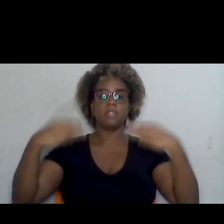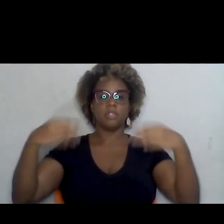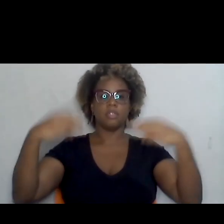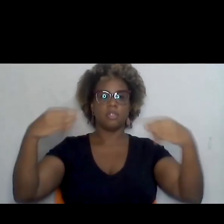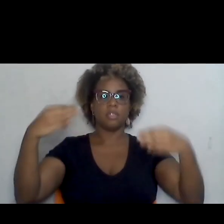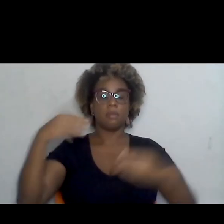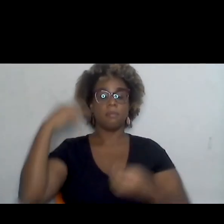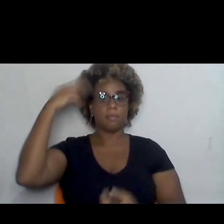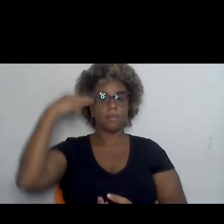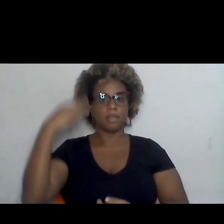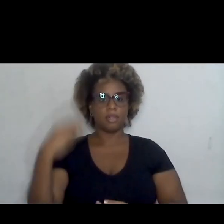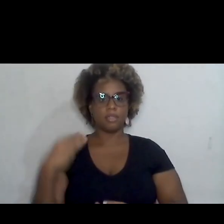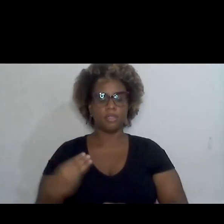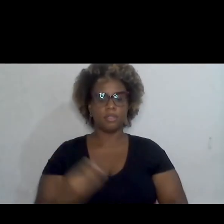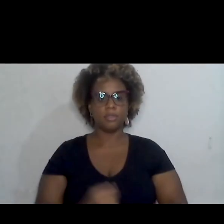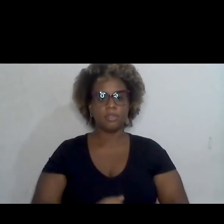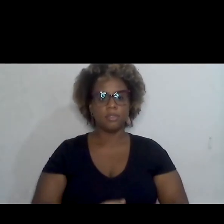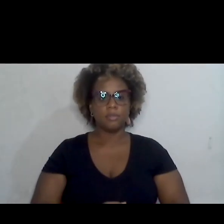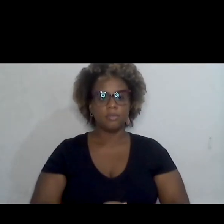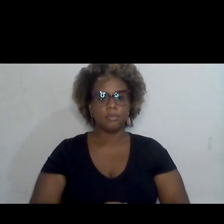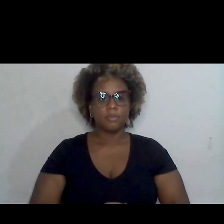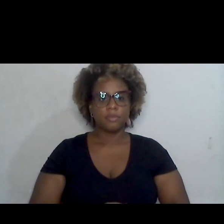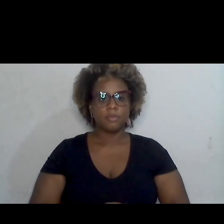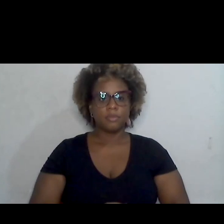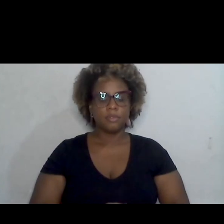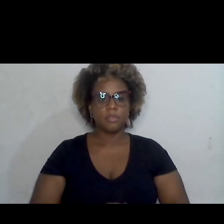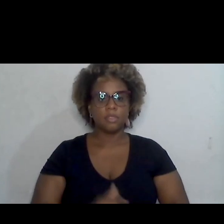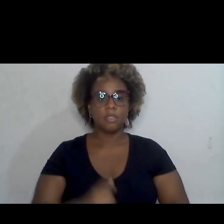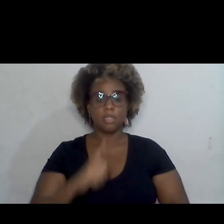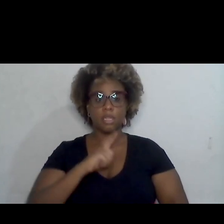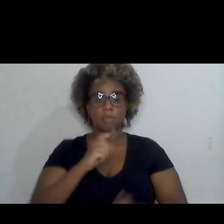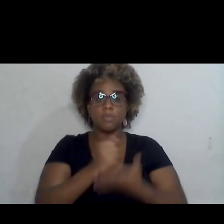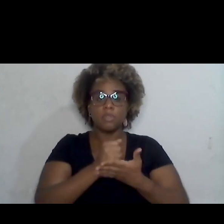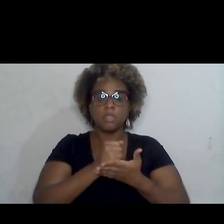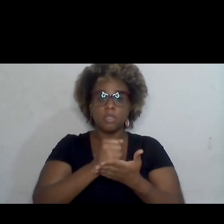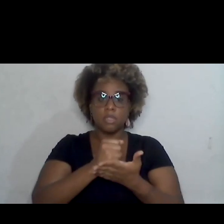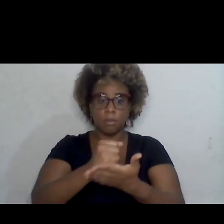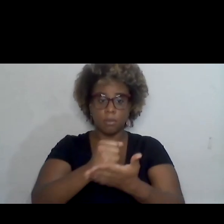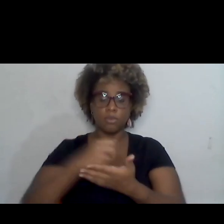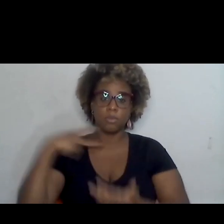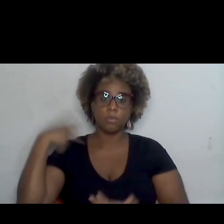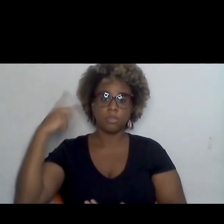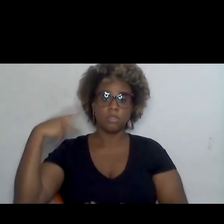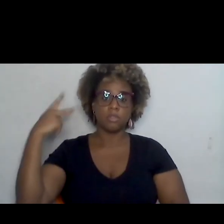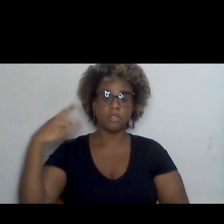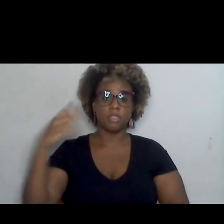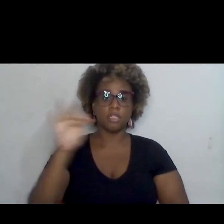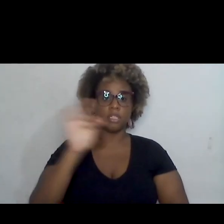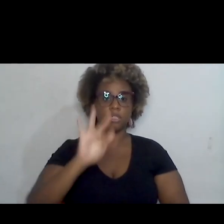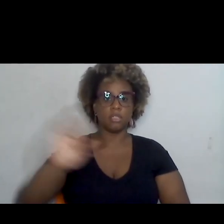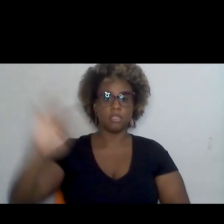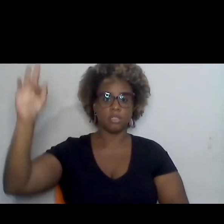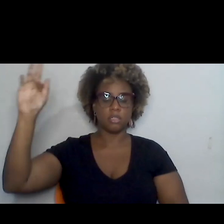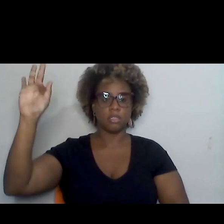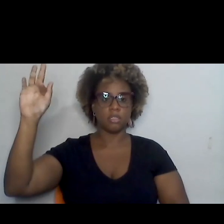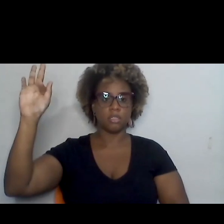diálogo interfederativo, para que nós tenhamos um apoio, por exemplo, de uma política federal ou de um financiamento, como o BNDES, por exemplo,